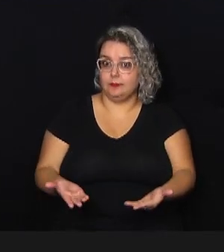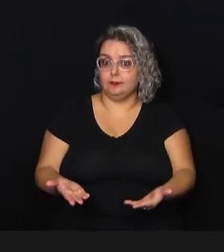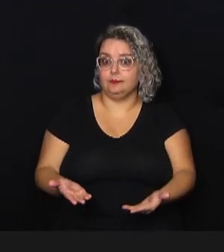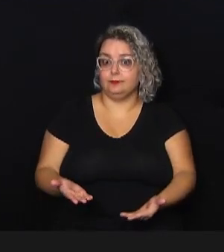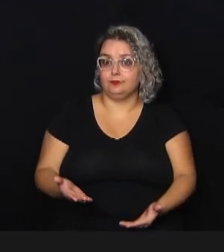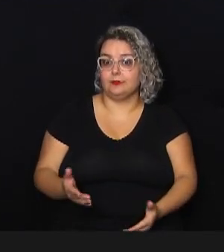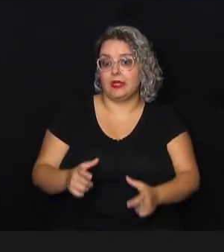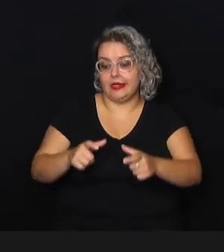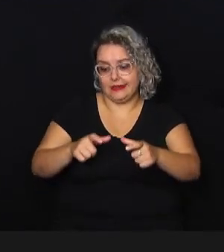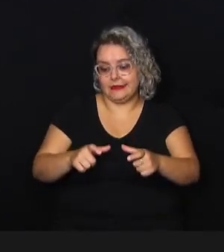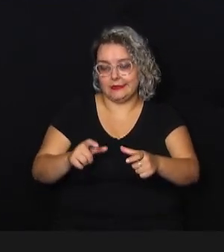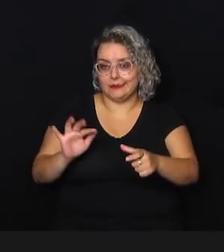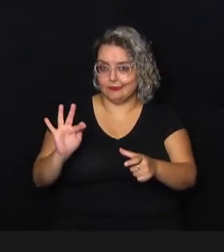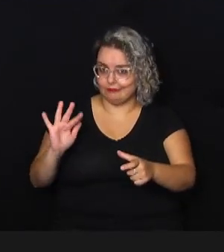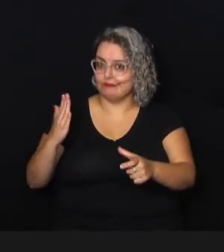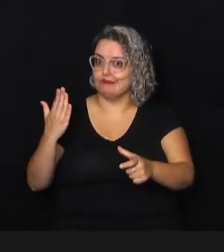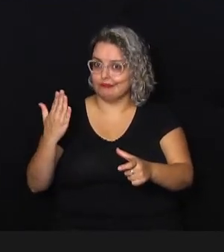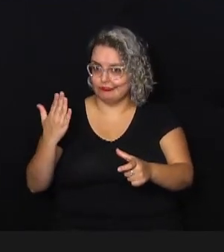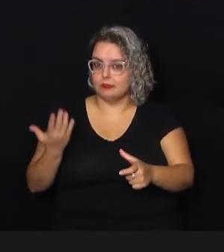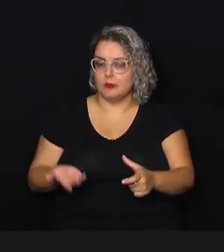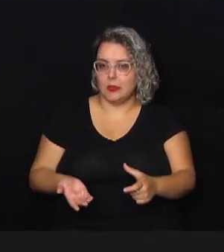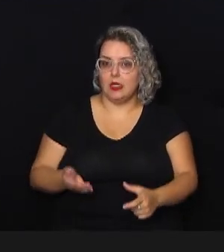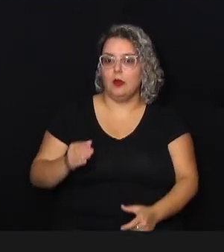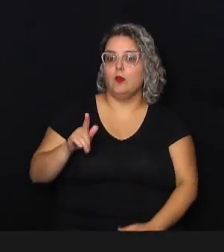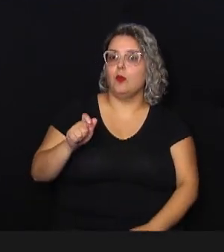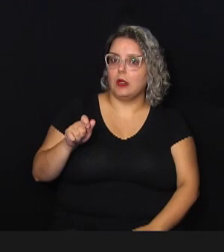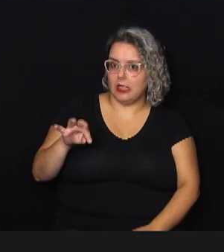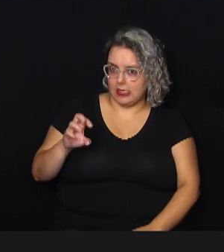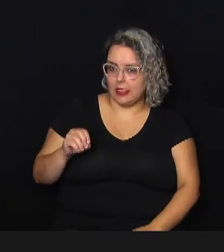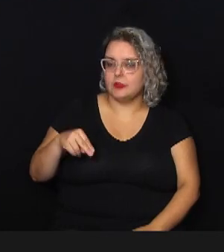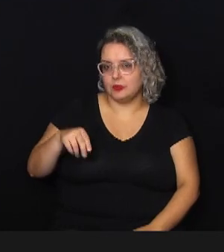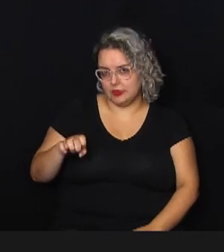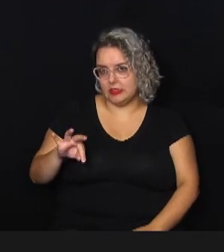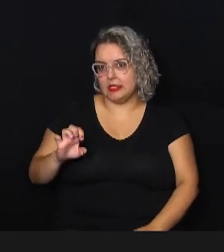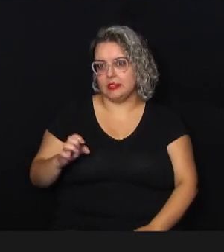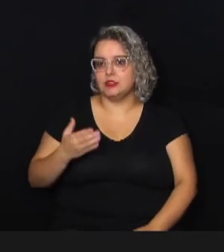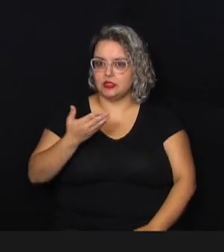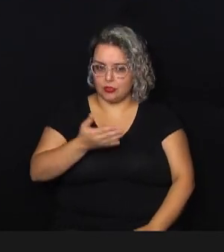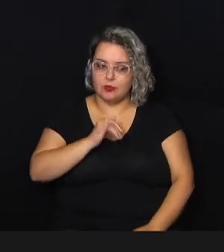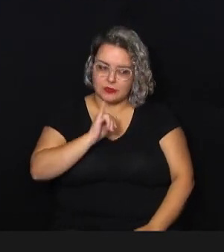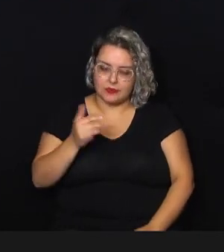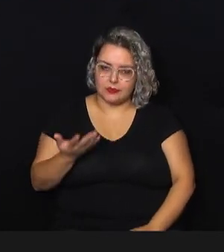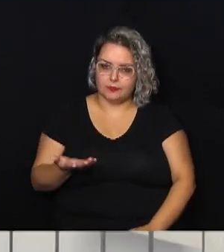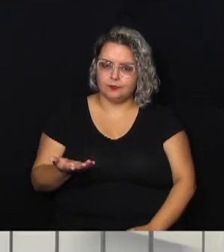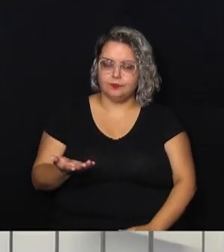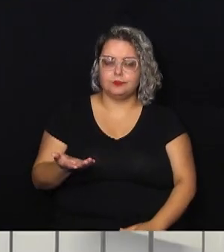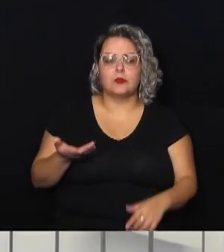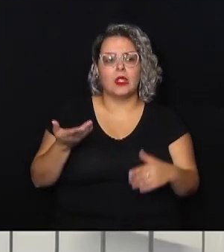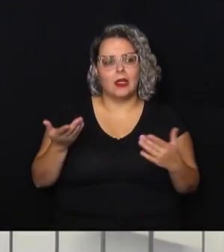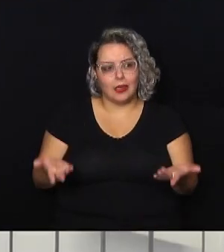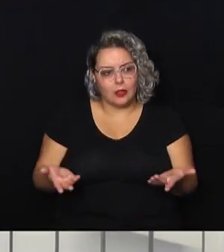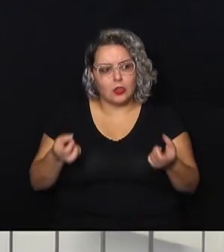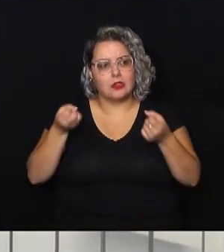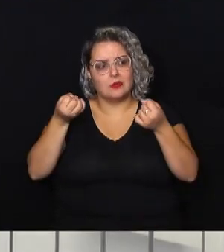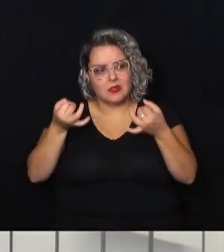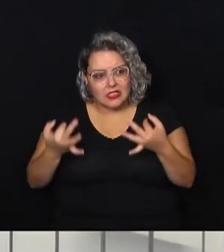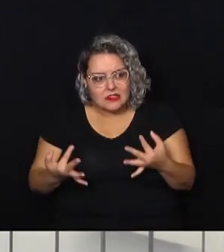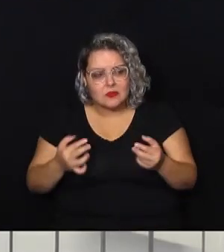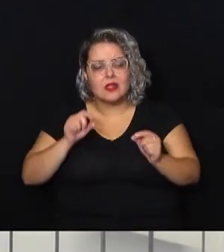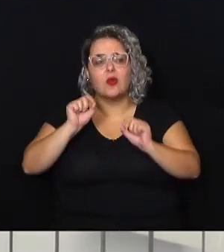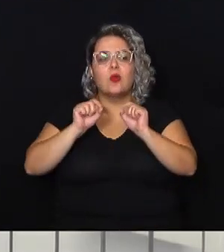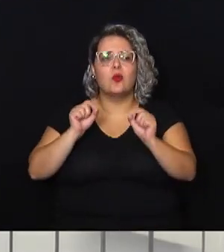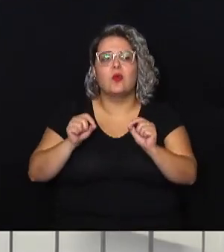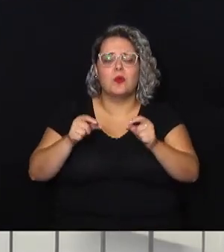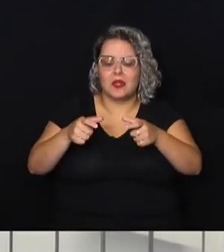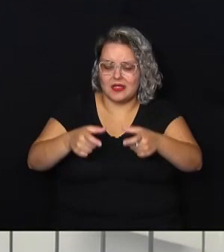piratas, né, esse TV GatoNet, como você bem falou. Agora, para explicar o que são esses